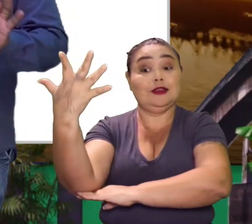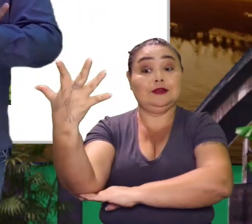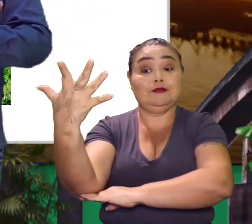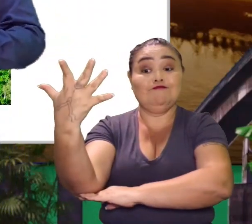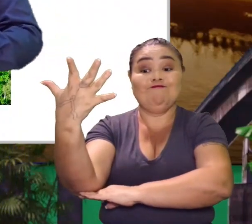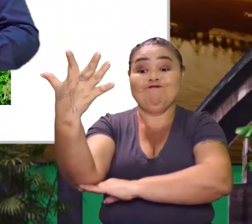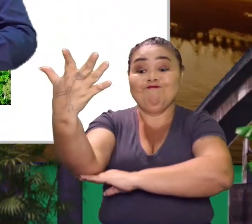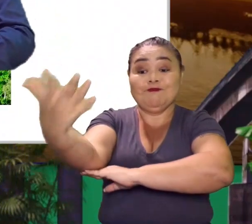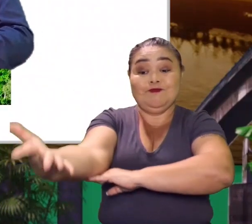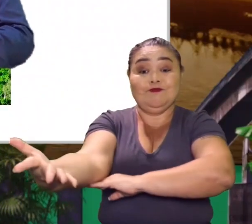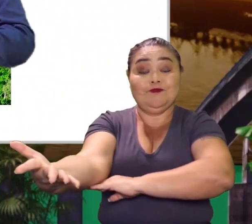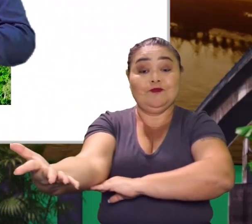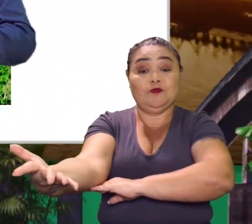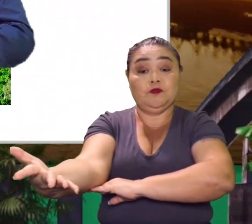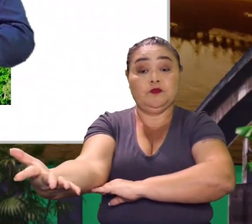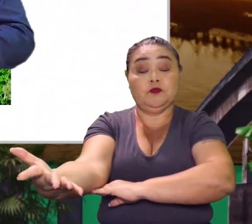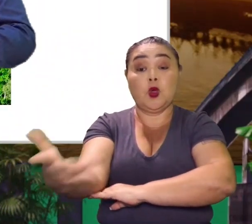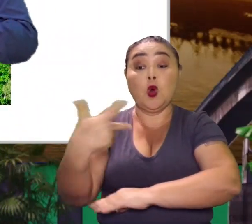Né? Os povos